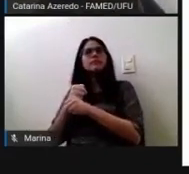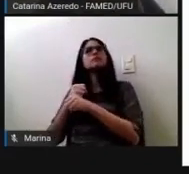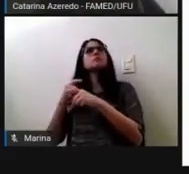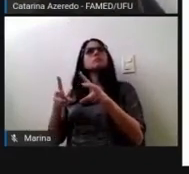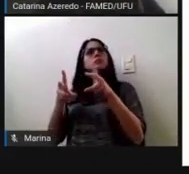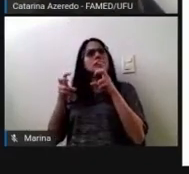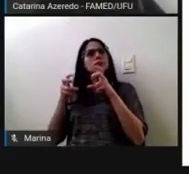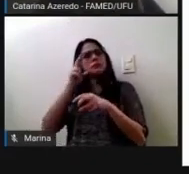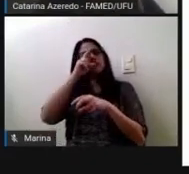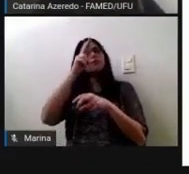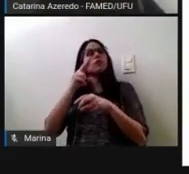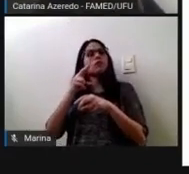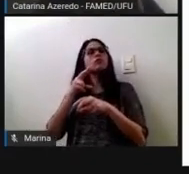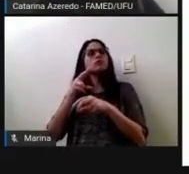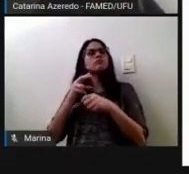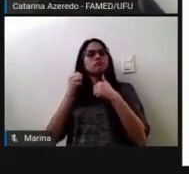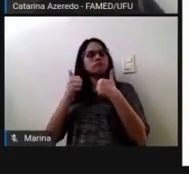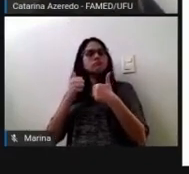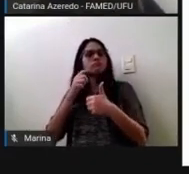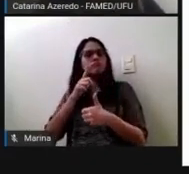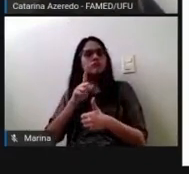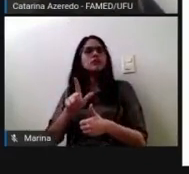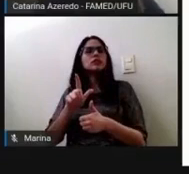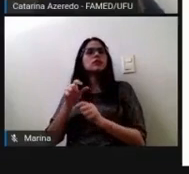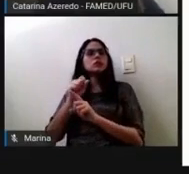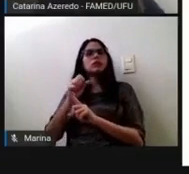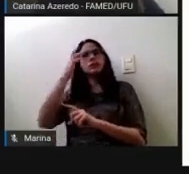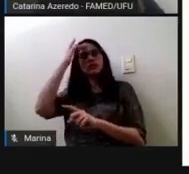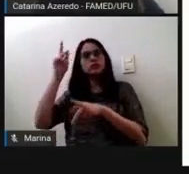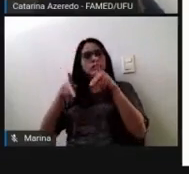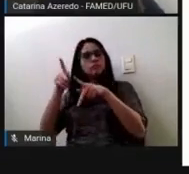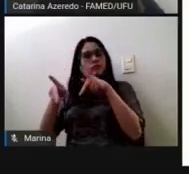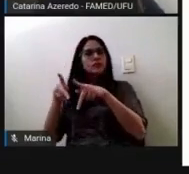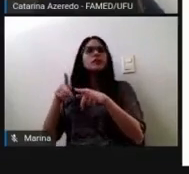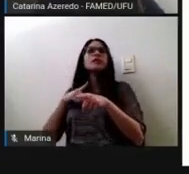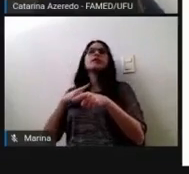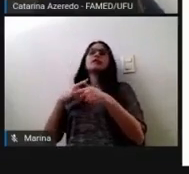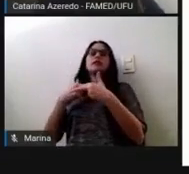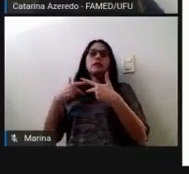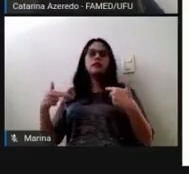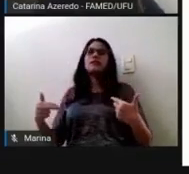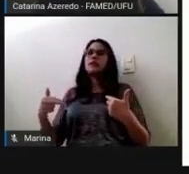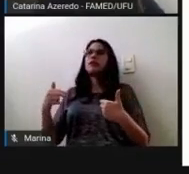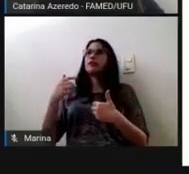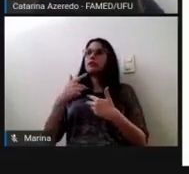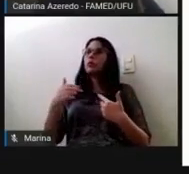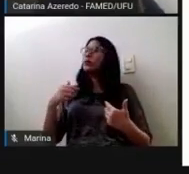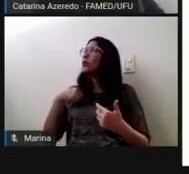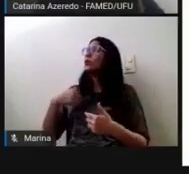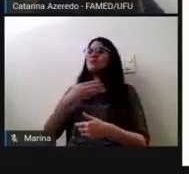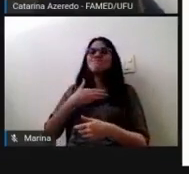um envolvimento grande da sociedade civil, a gente tem várias iniciativas que surgem aí para suprir os espaços que o Estado não está dando